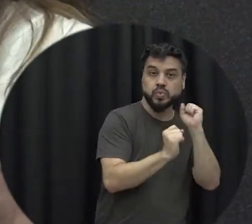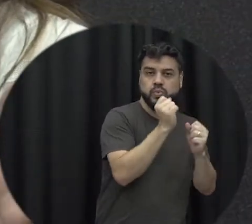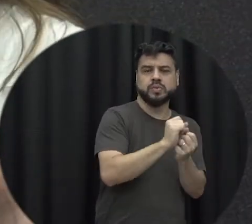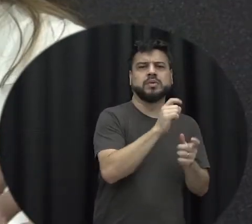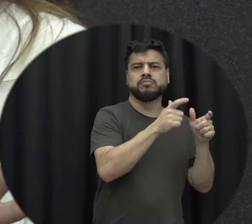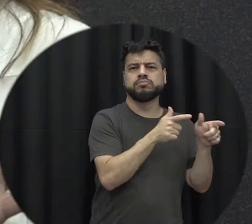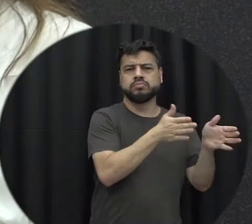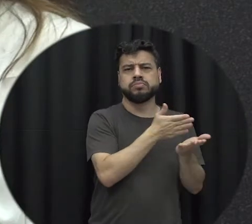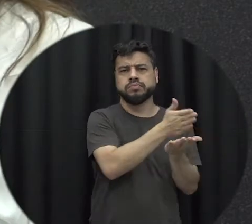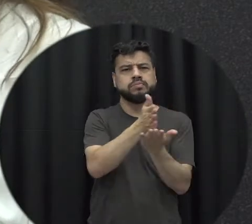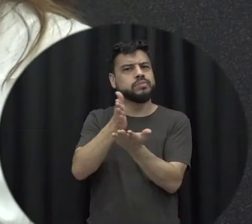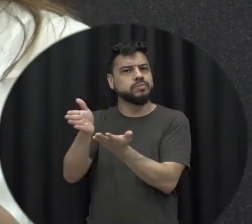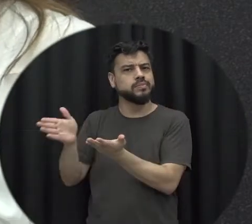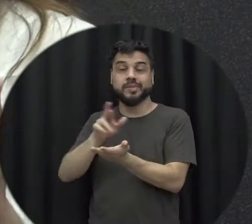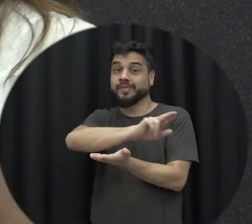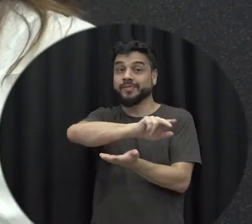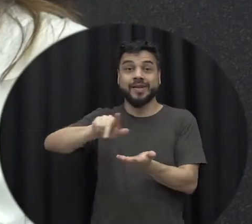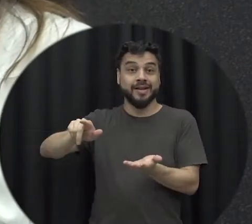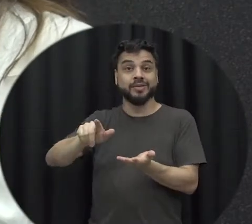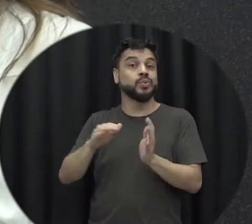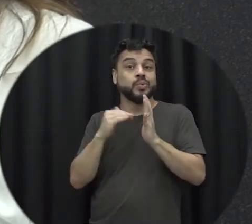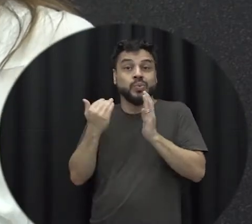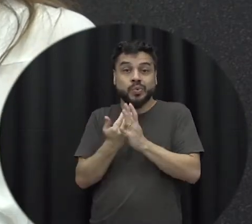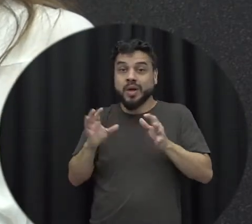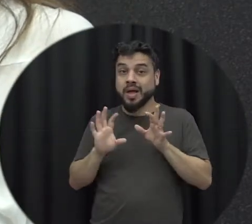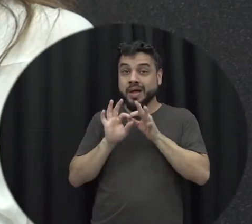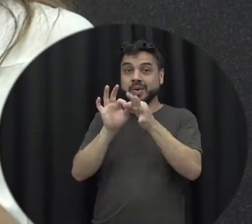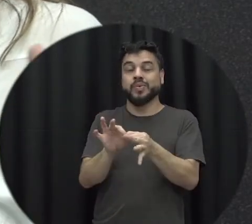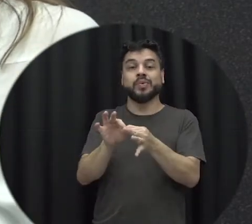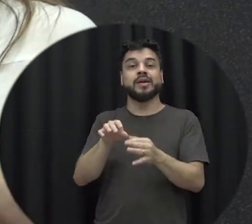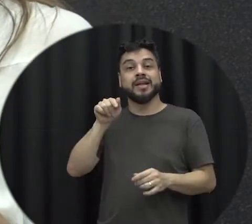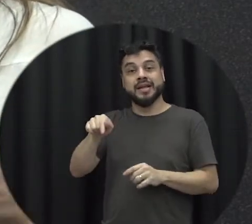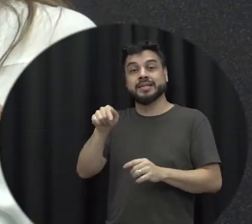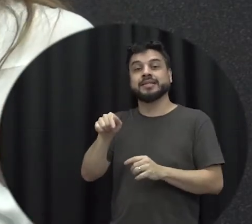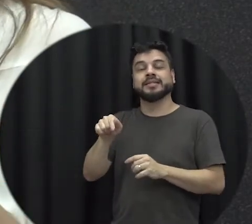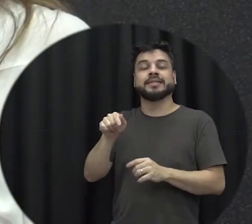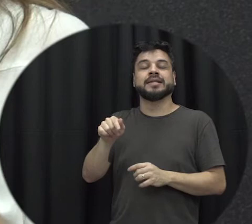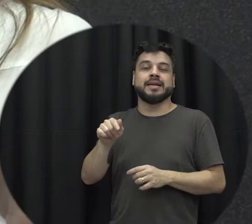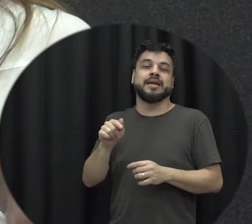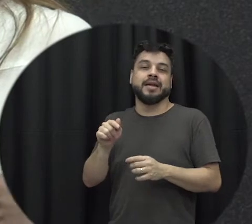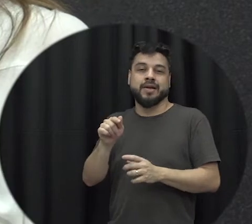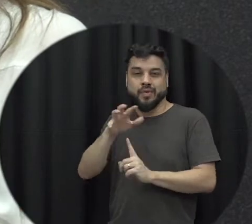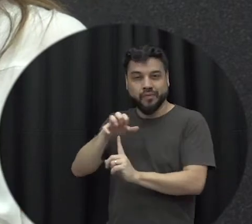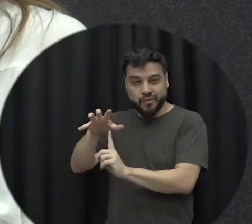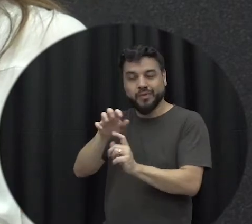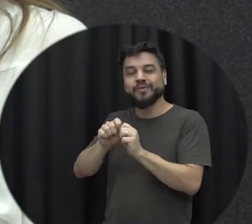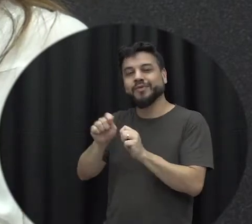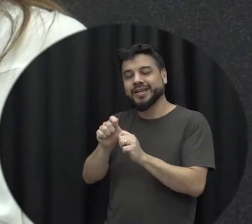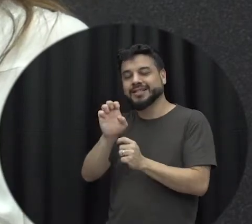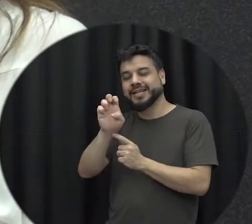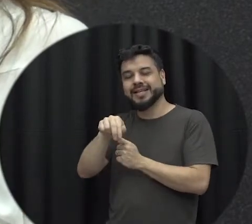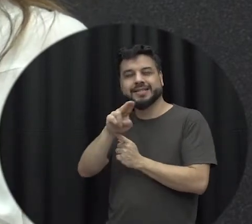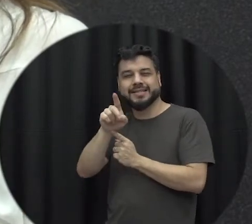vários ramos. E isso tudo vem desse princípio dele liberar essas moléculas aí pro